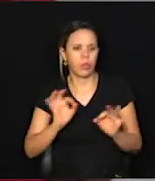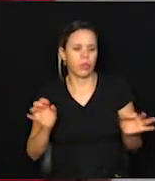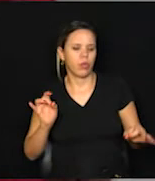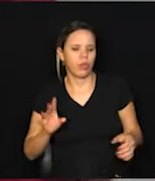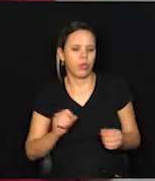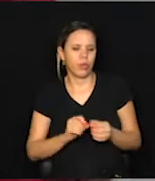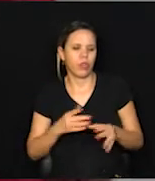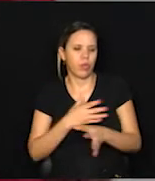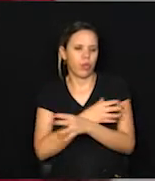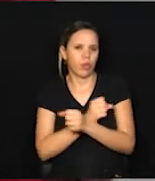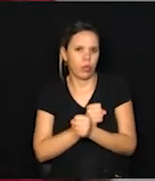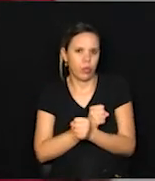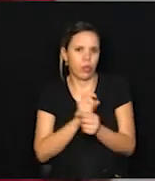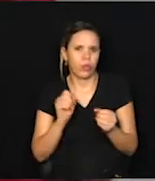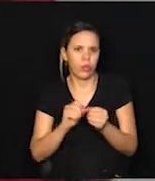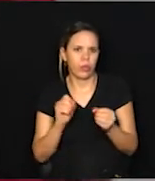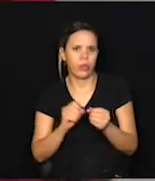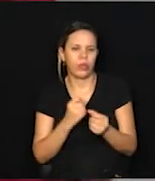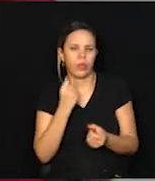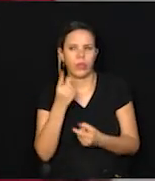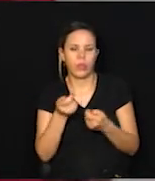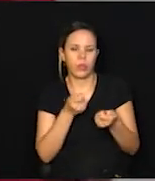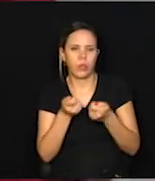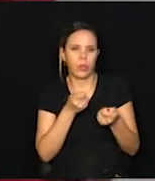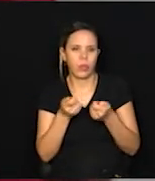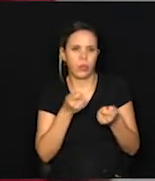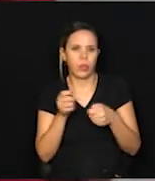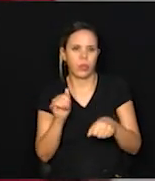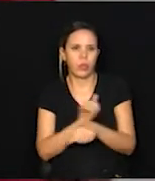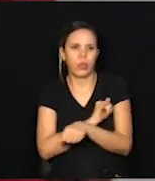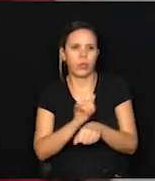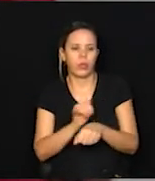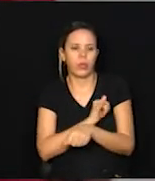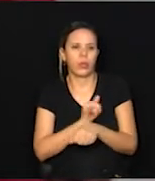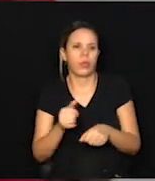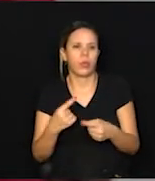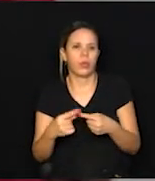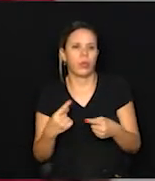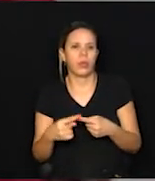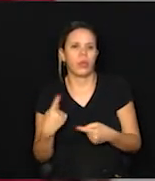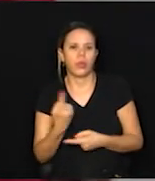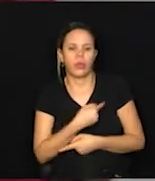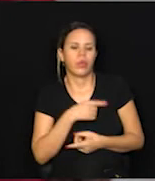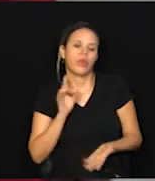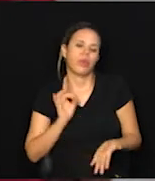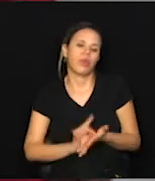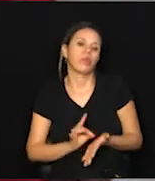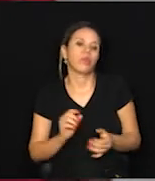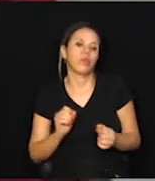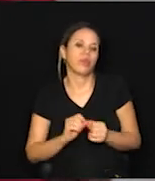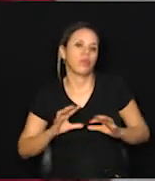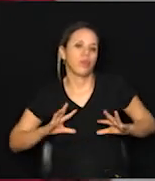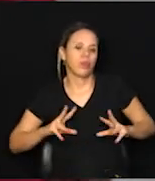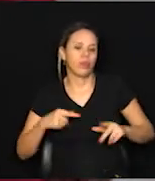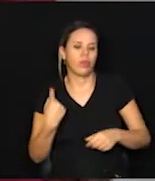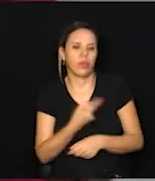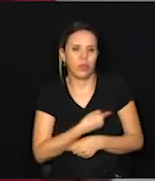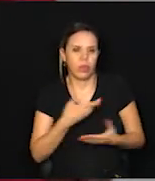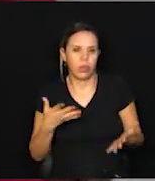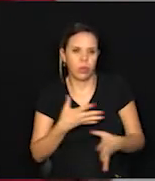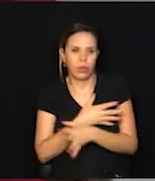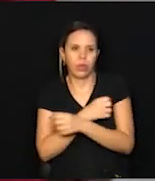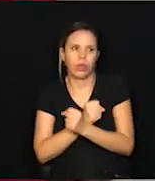um lockdown, ele tem que ser feito com alguns controles estratégicos, porque se nós, de fato, fizéssemos todos nós um